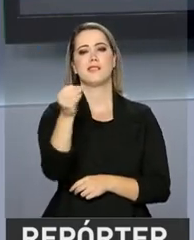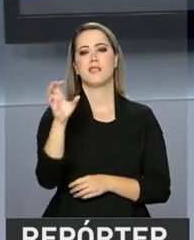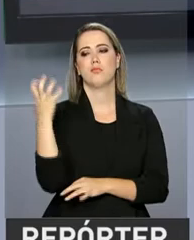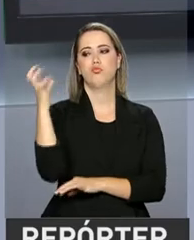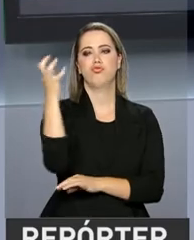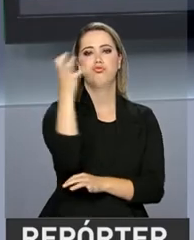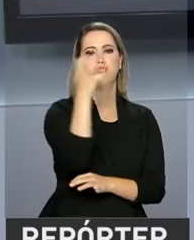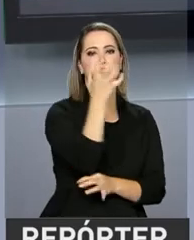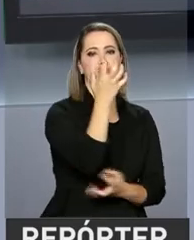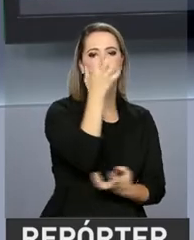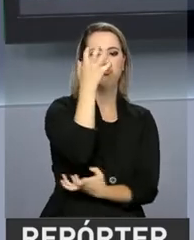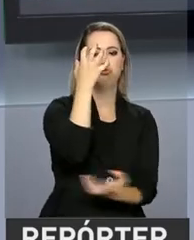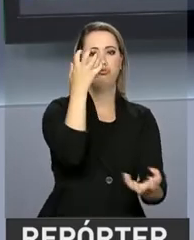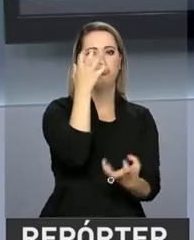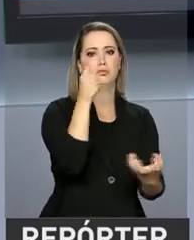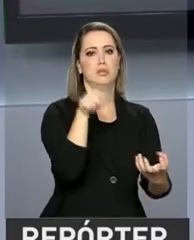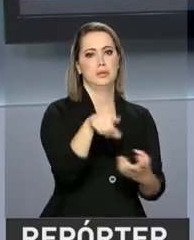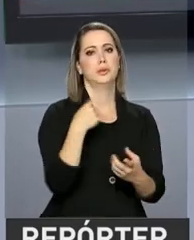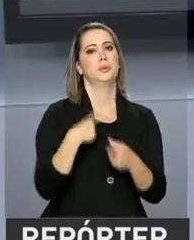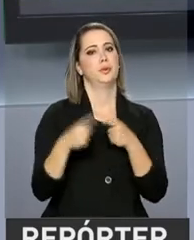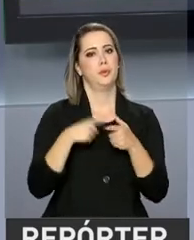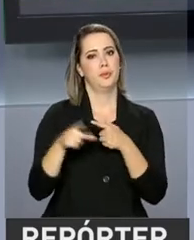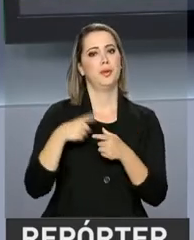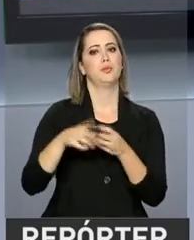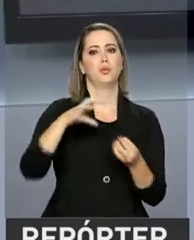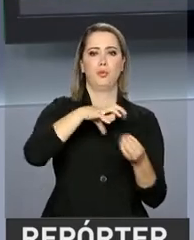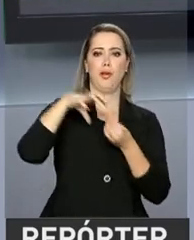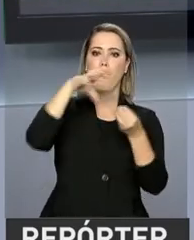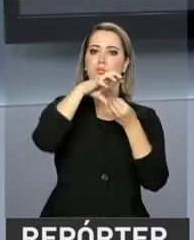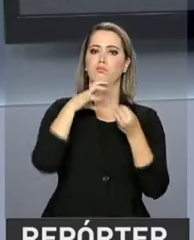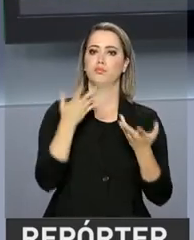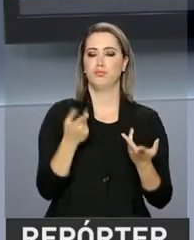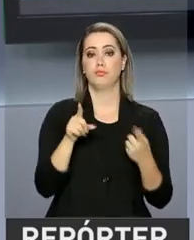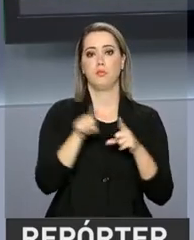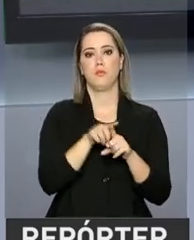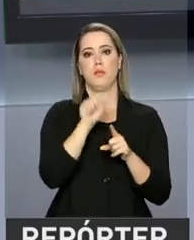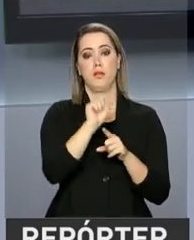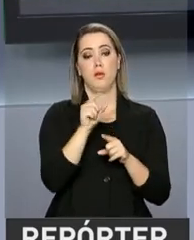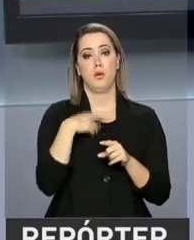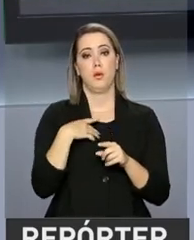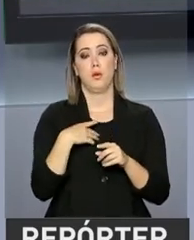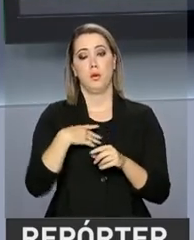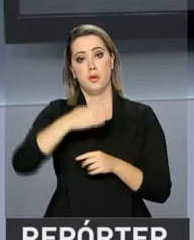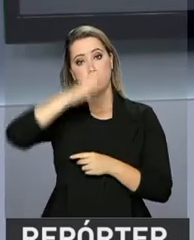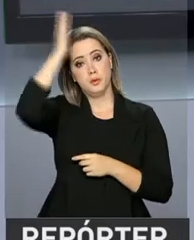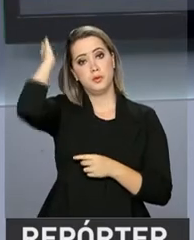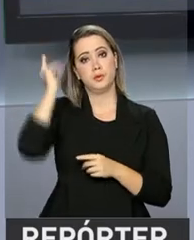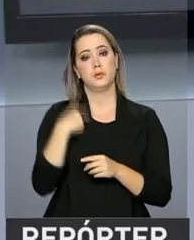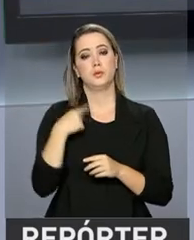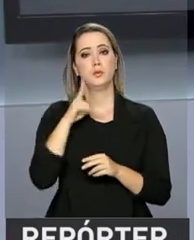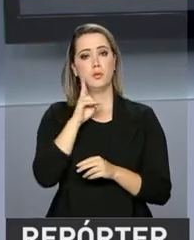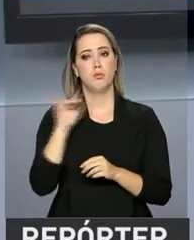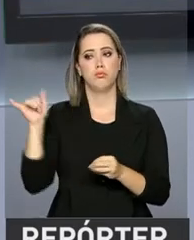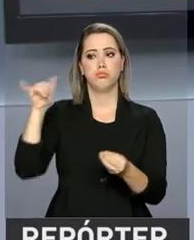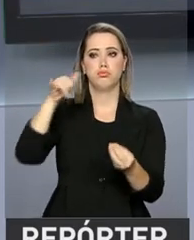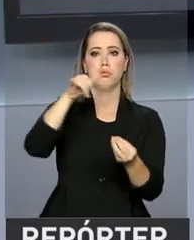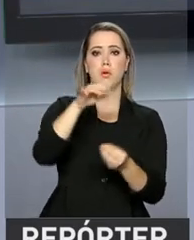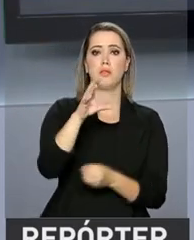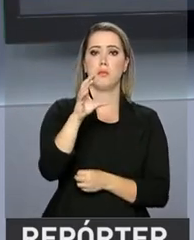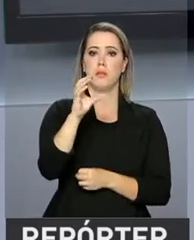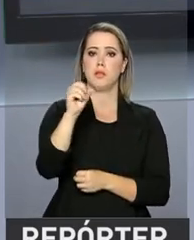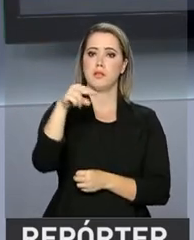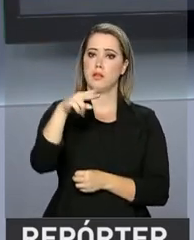incêndios por mês causados pelos balões os bombeiros e um centro de investigação e prevenção de acidentes aeronáuticos o cenipa